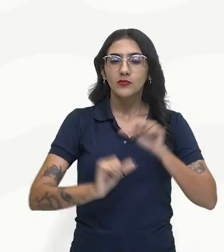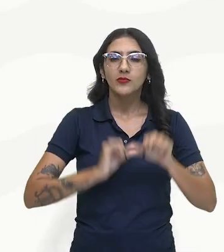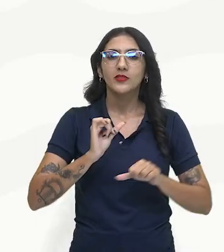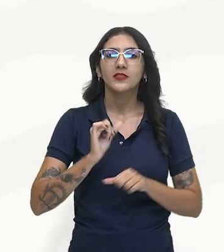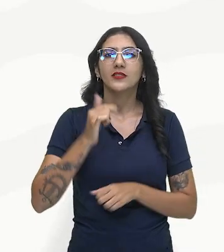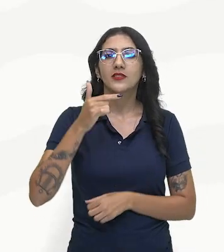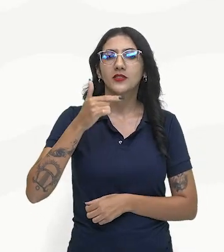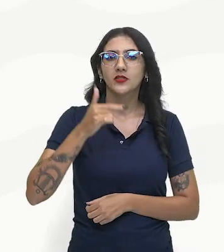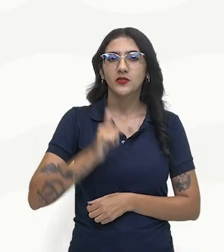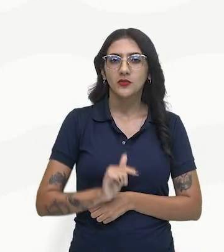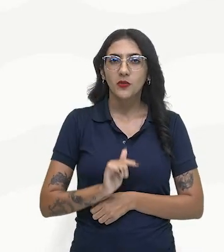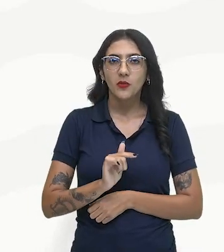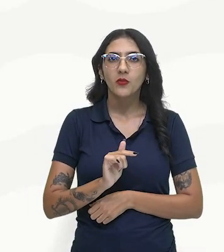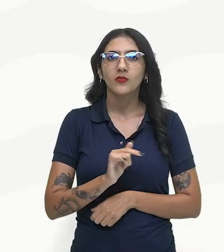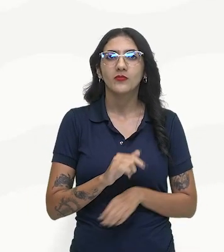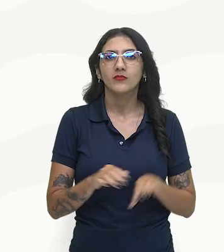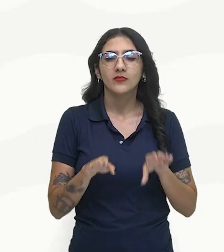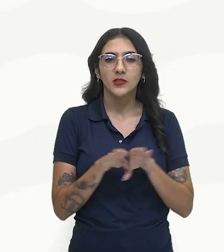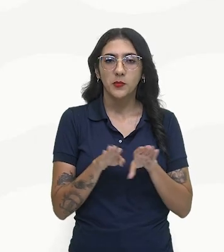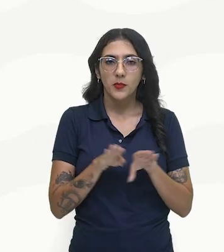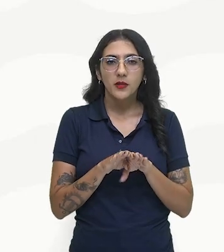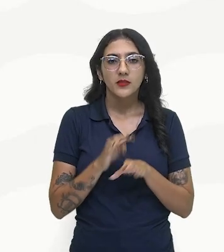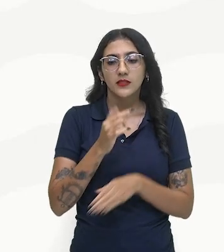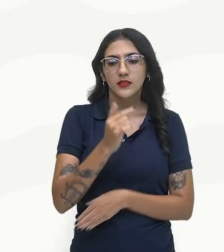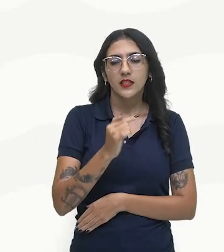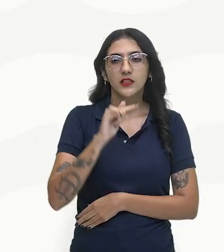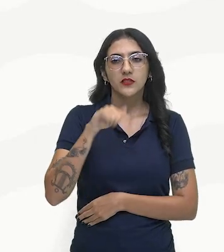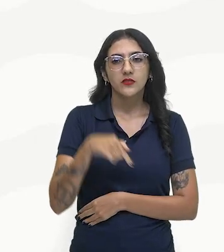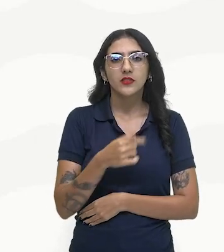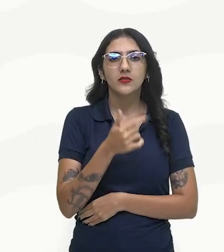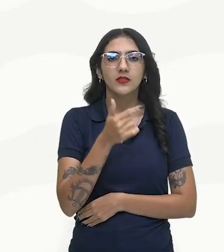uma vez a população negra sobe para